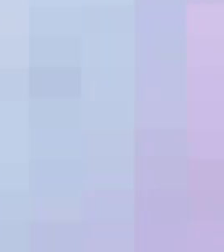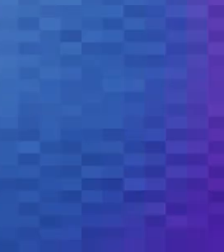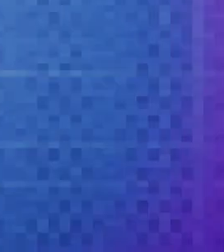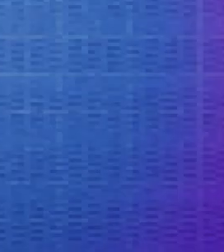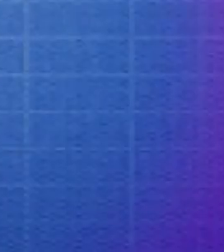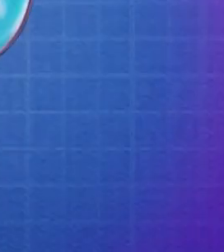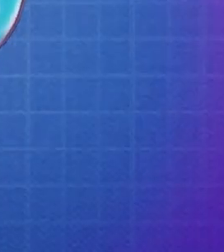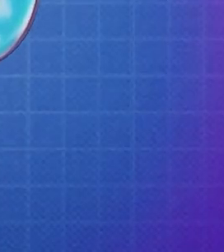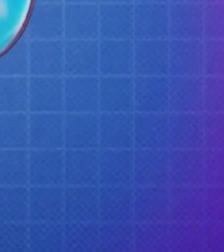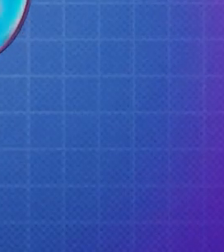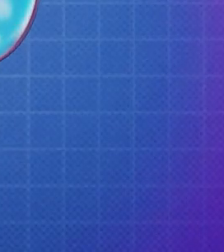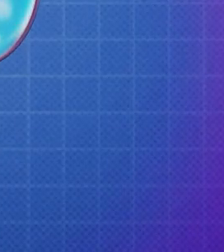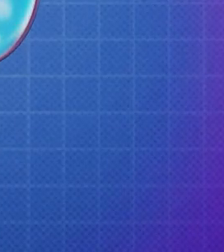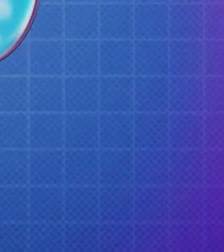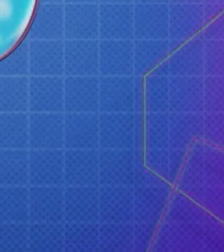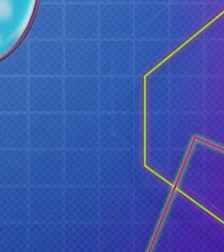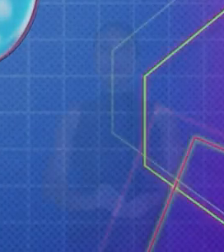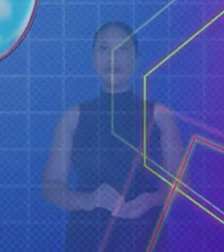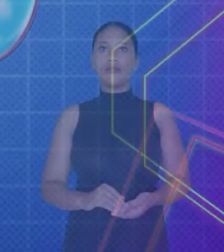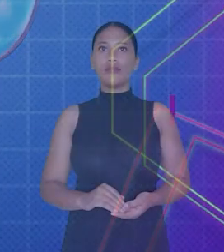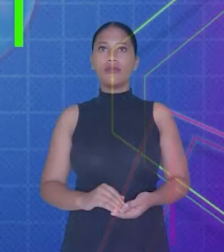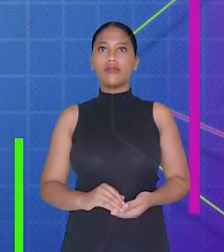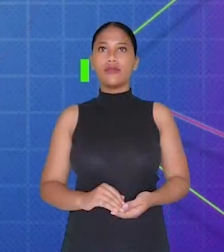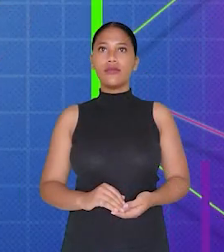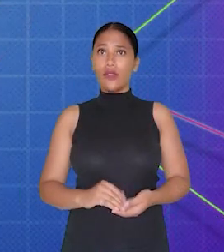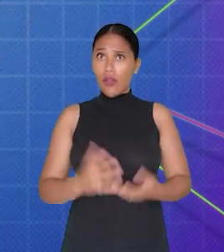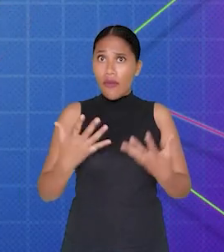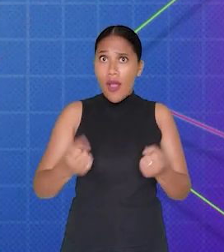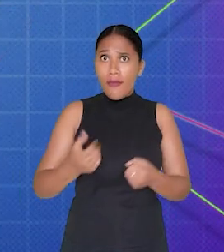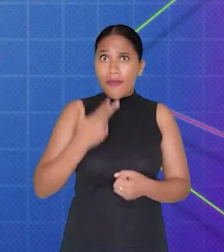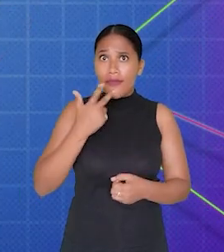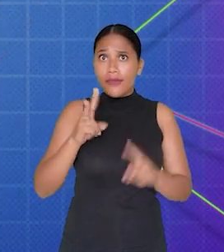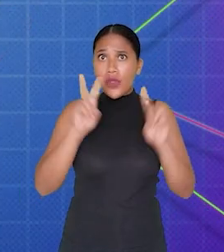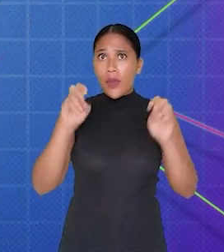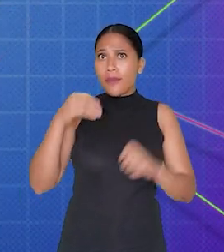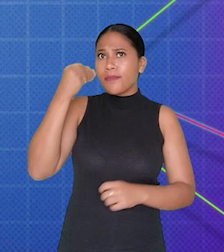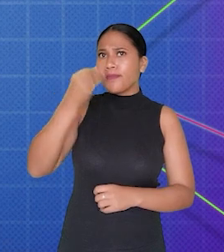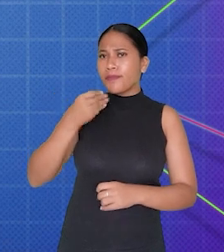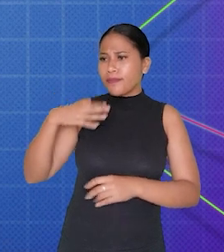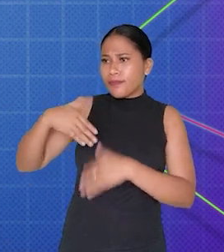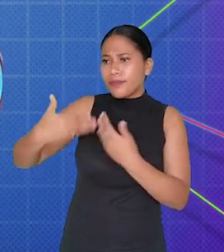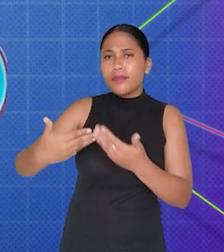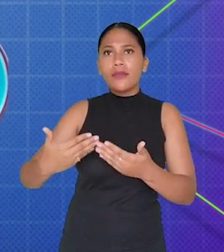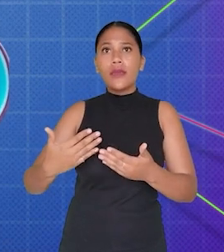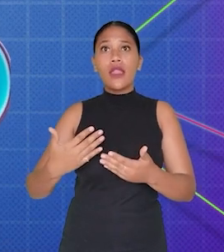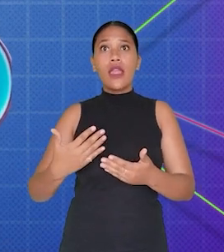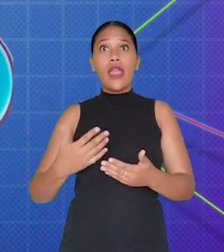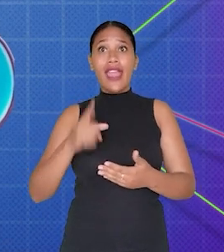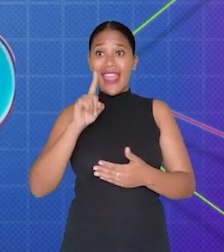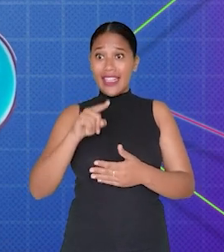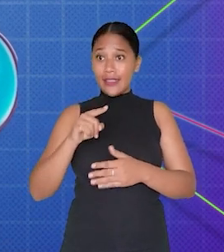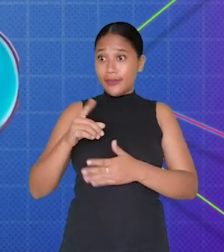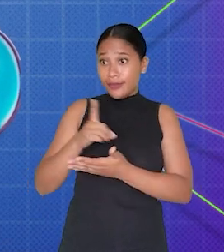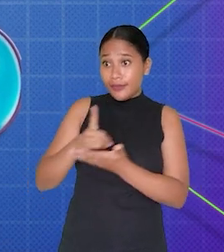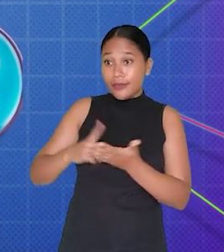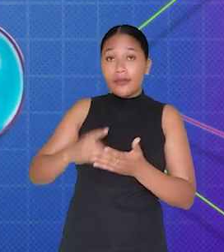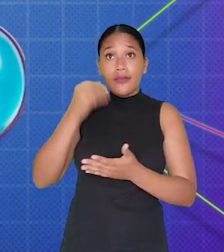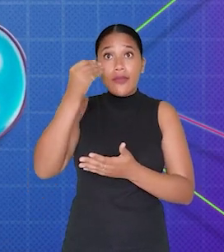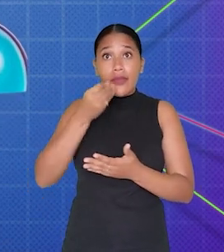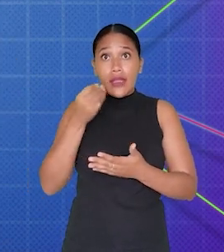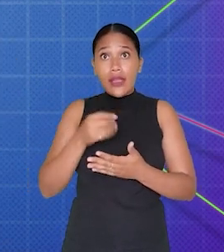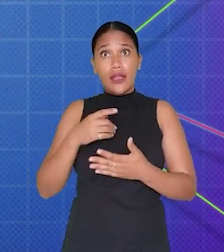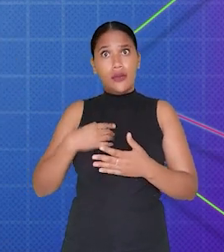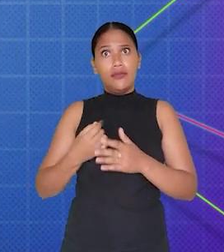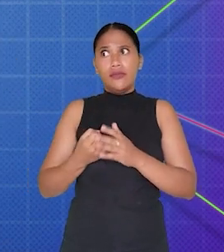preta, professora Pietra Canli, experiência, habilidade e engajamento. Vamos falar de experiência e habilidade. O design de experiência